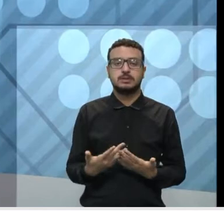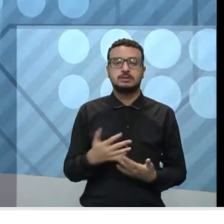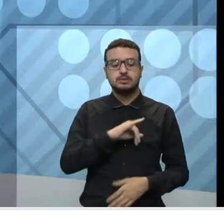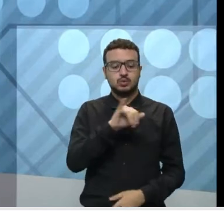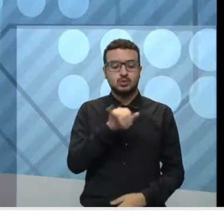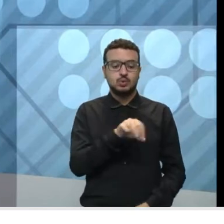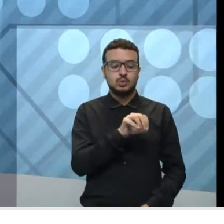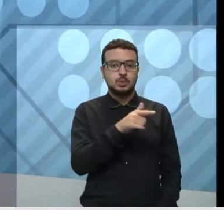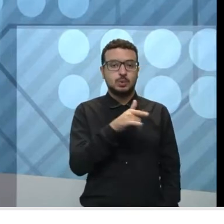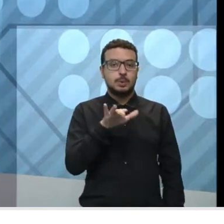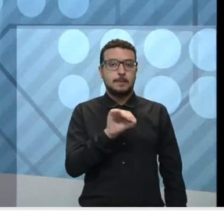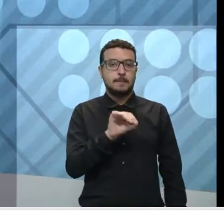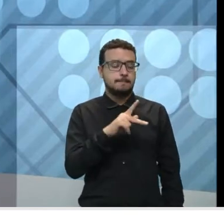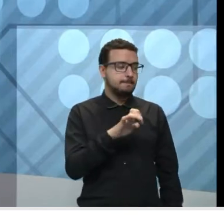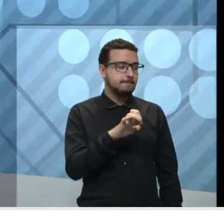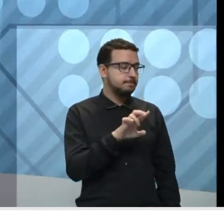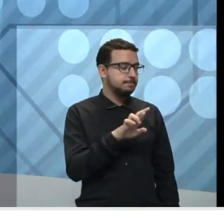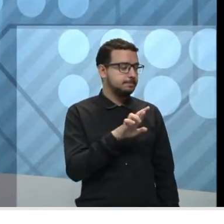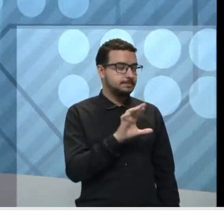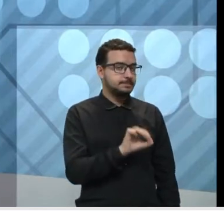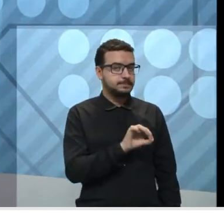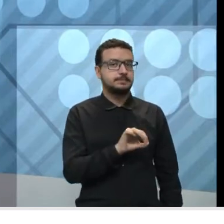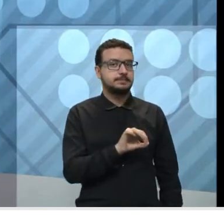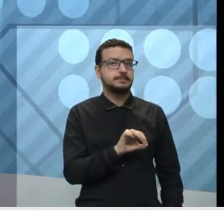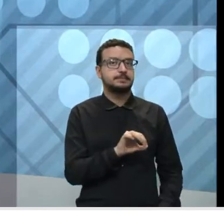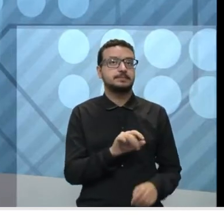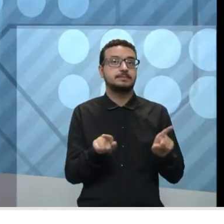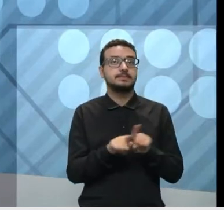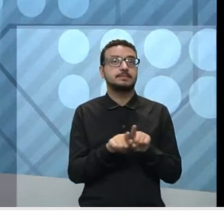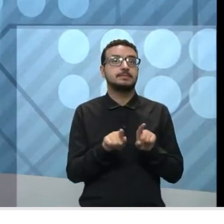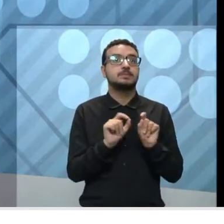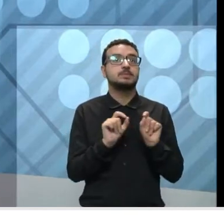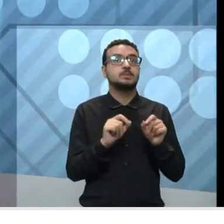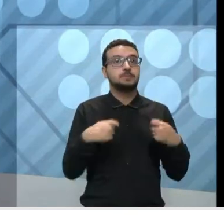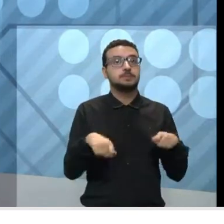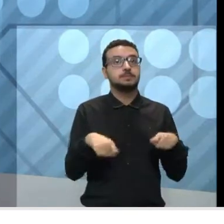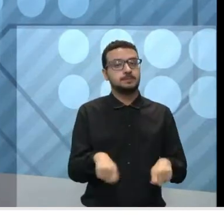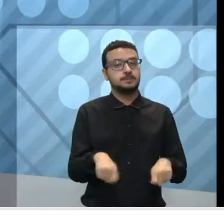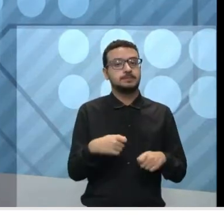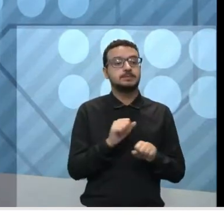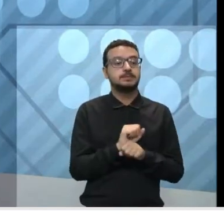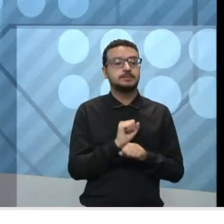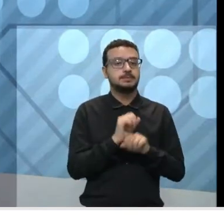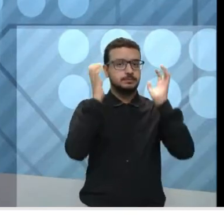se deve esperar nas sessões de fonoterapia. Assista o próximo vídeo e a gente já volta.